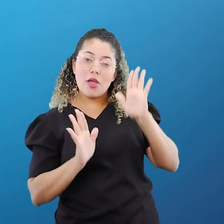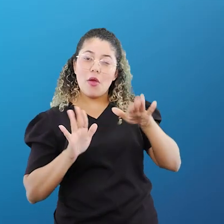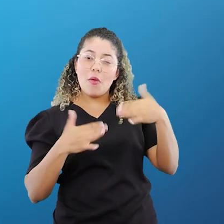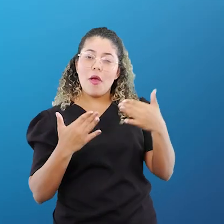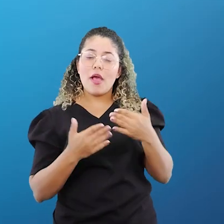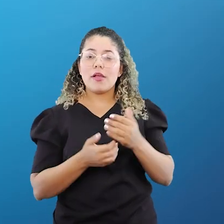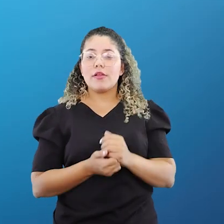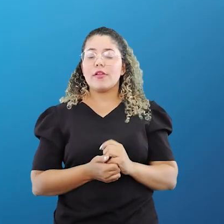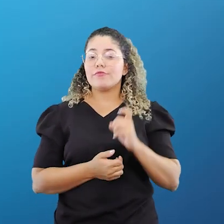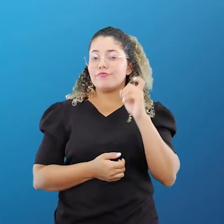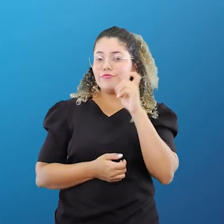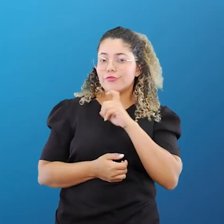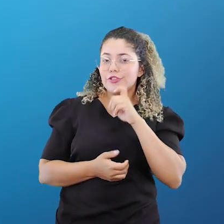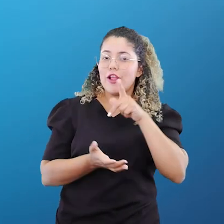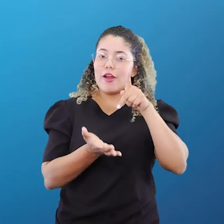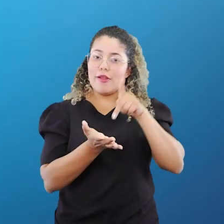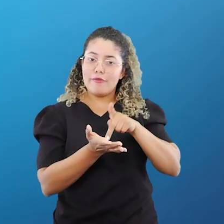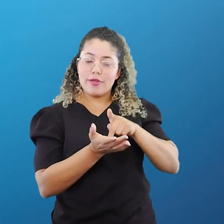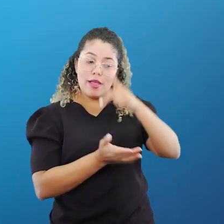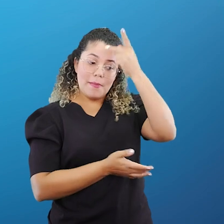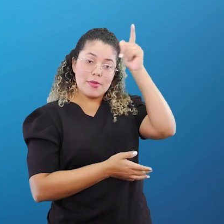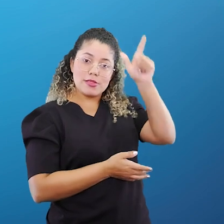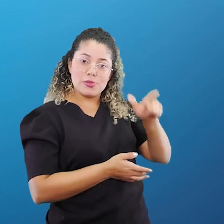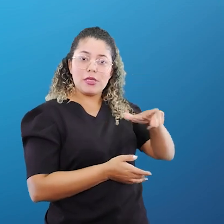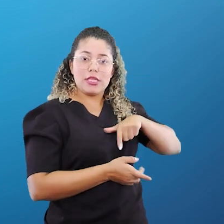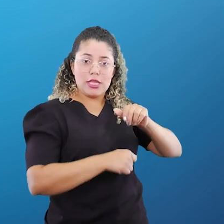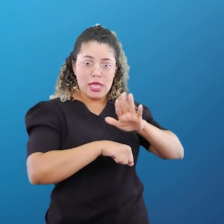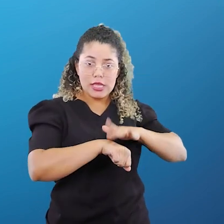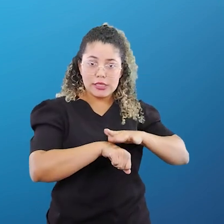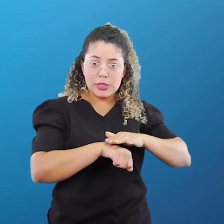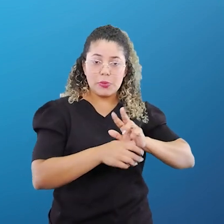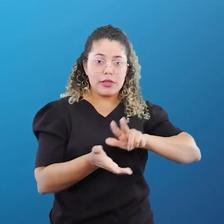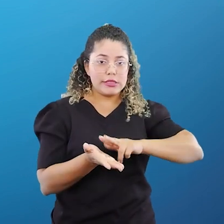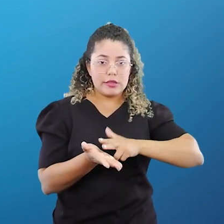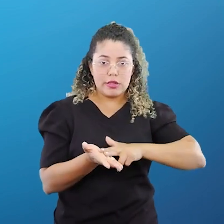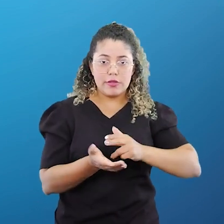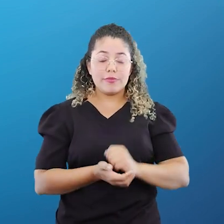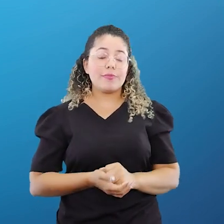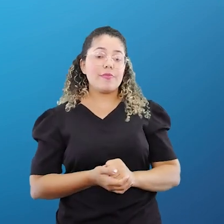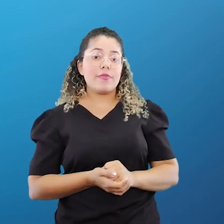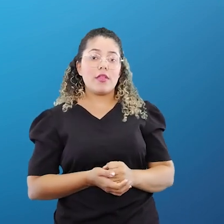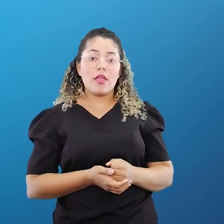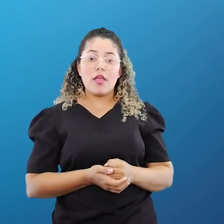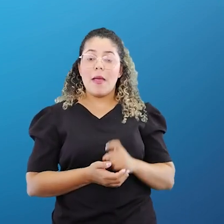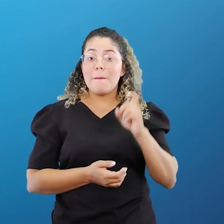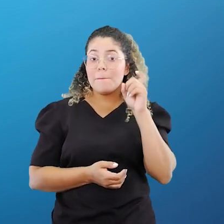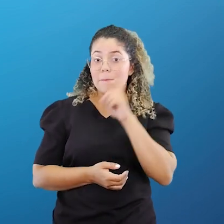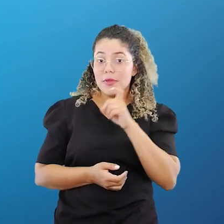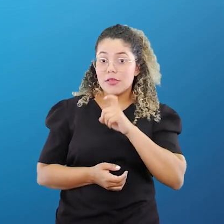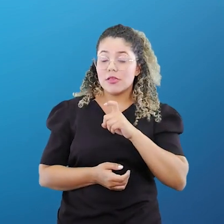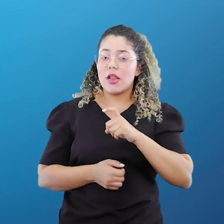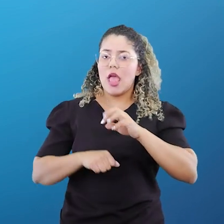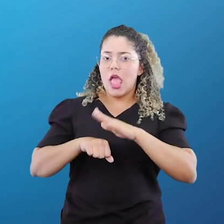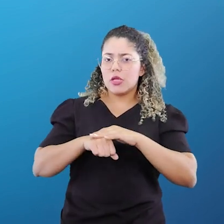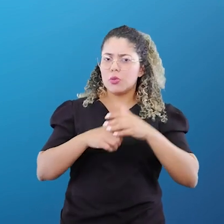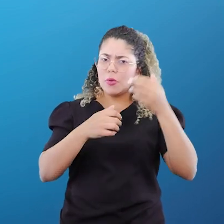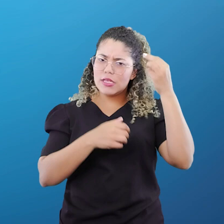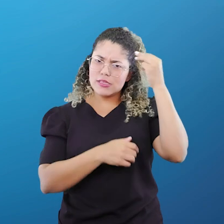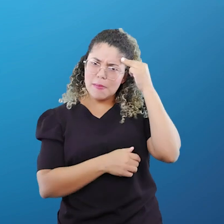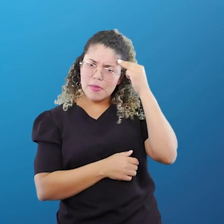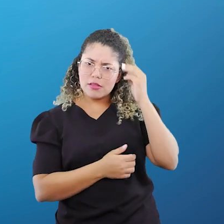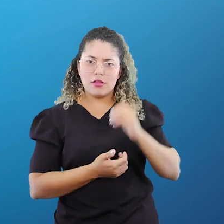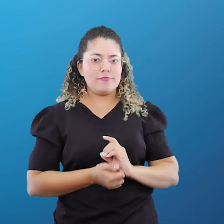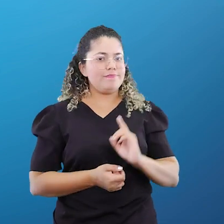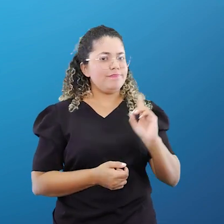são os mitos e verdades relacionados à epilepsia. Um mito: a epilepsia é uma doença mental.